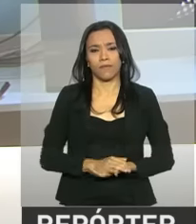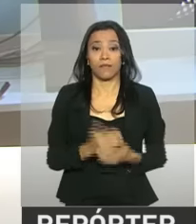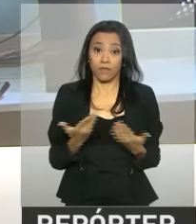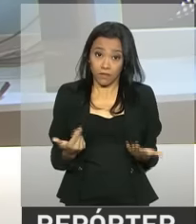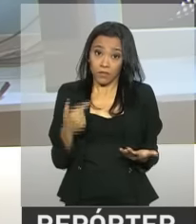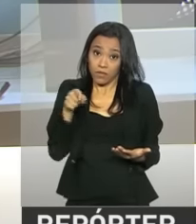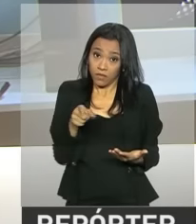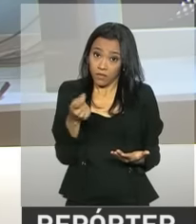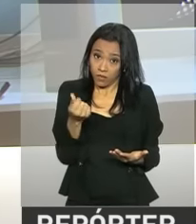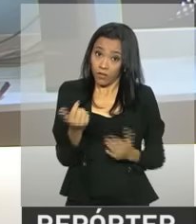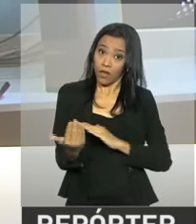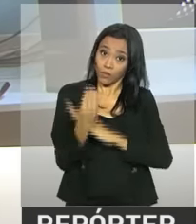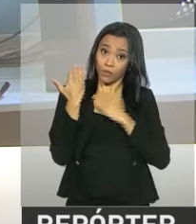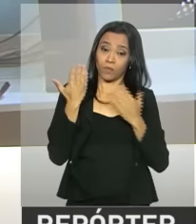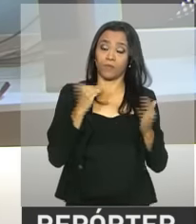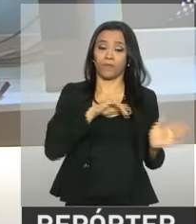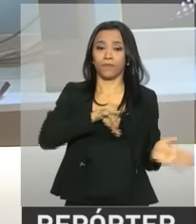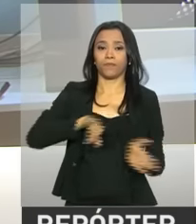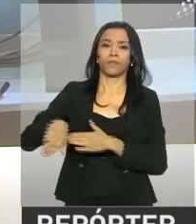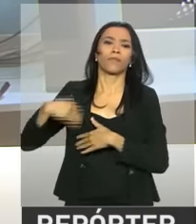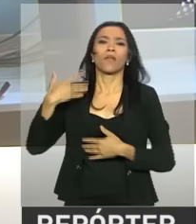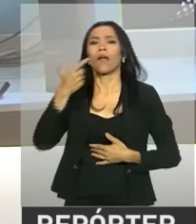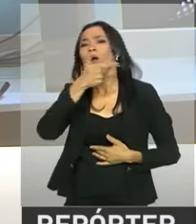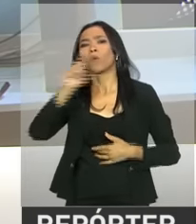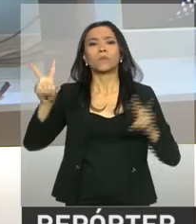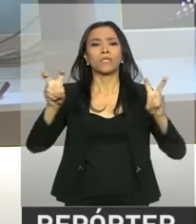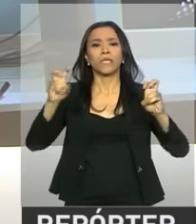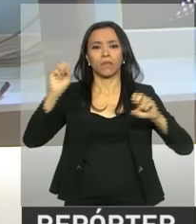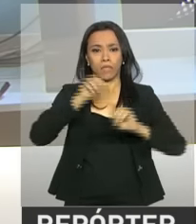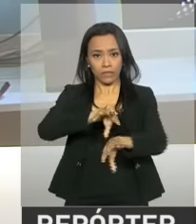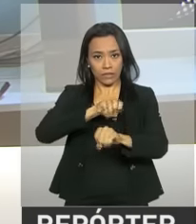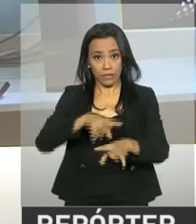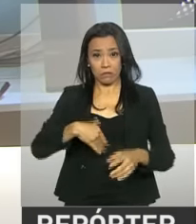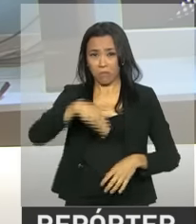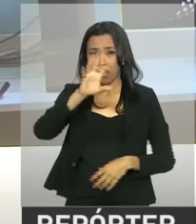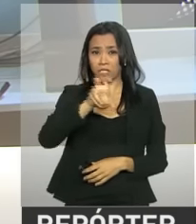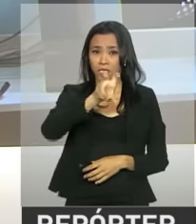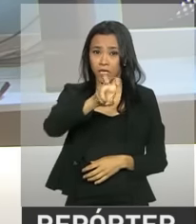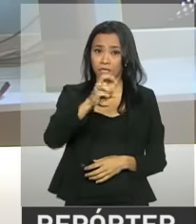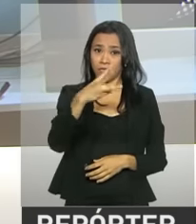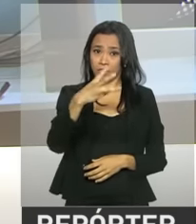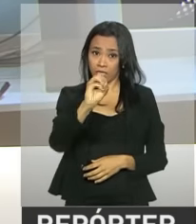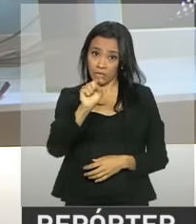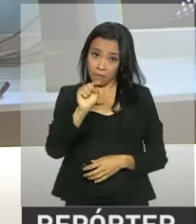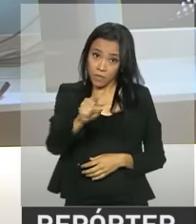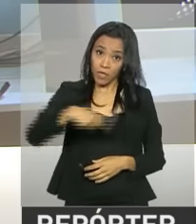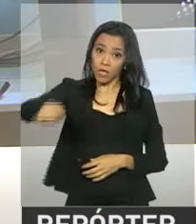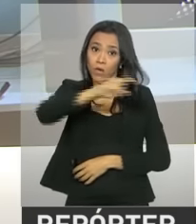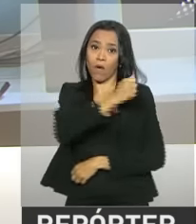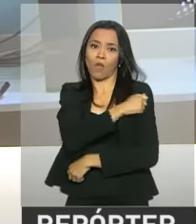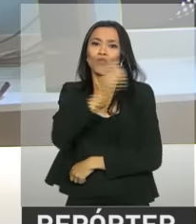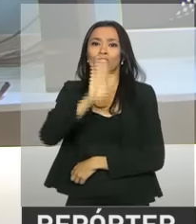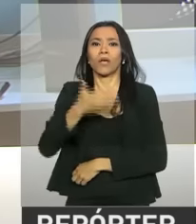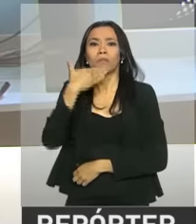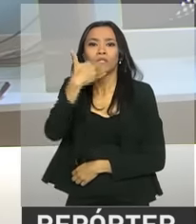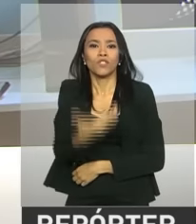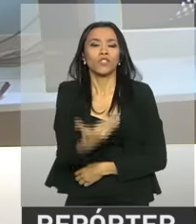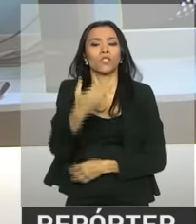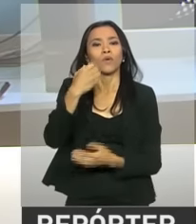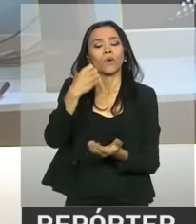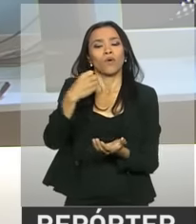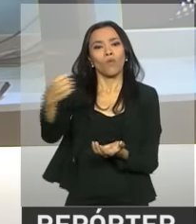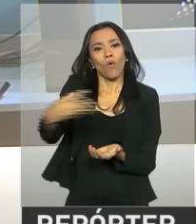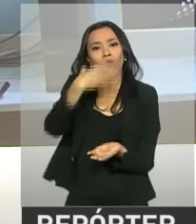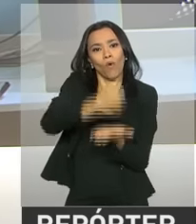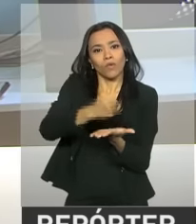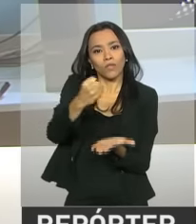isso ajuda muito vamos falar agora um pouquinho de educação mais de 53.000 estudantes já solicitaram a renovação do contrato